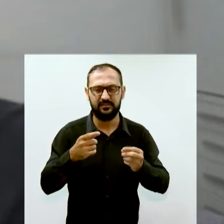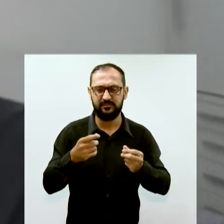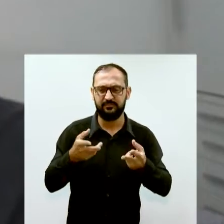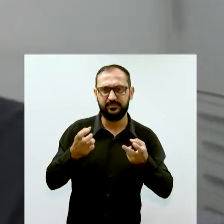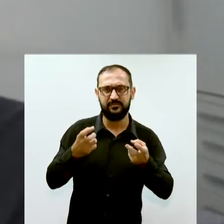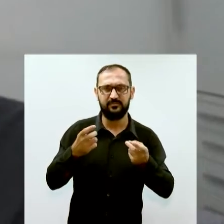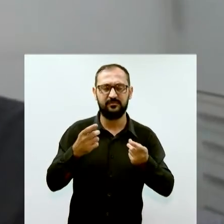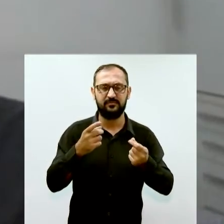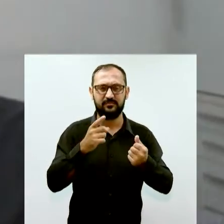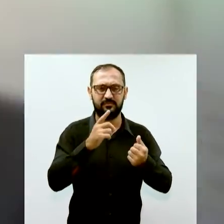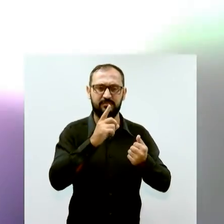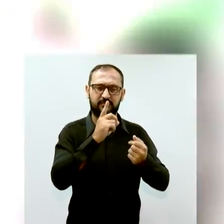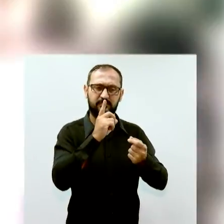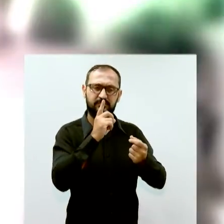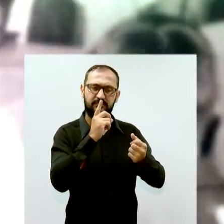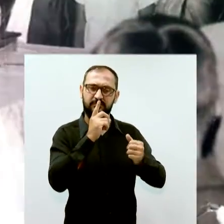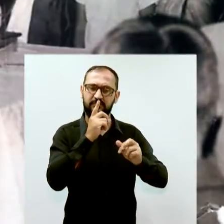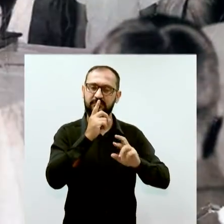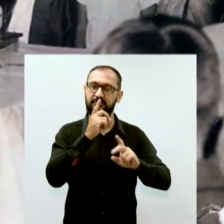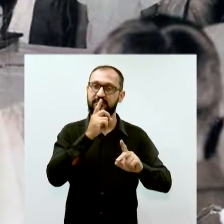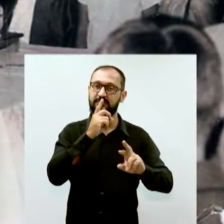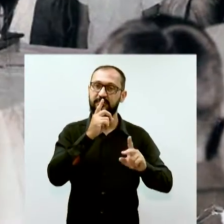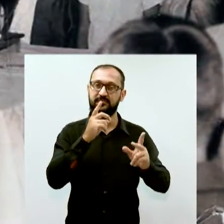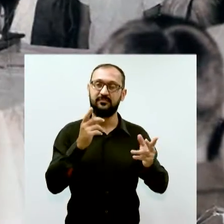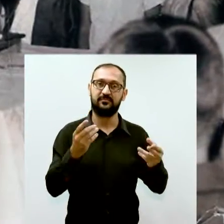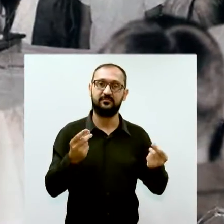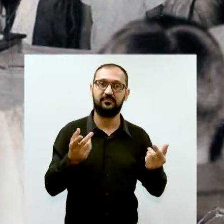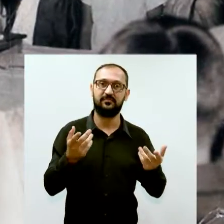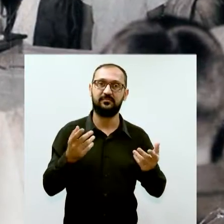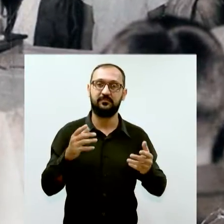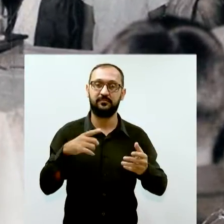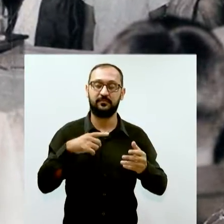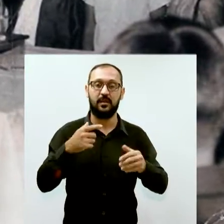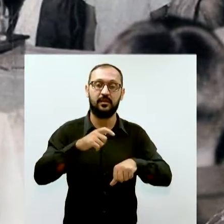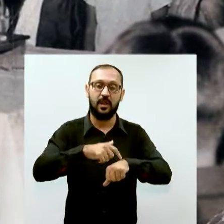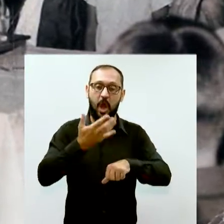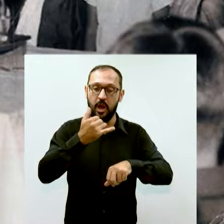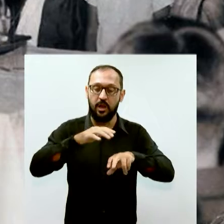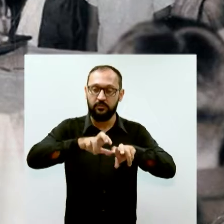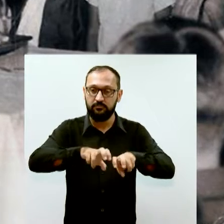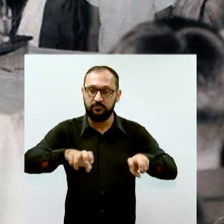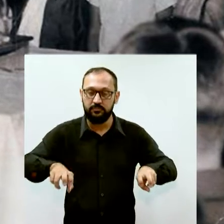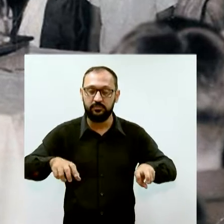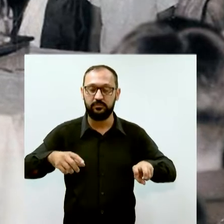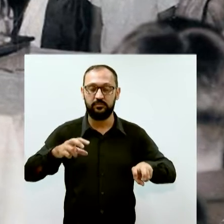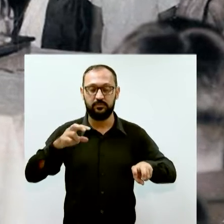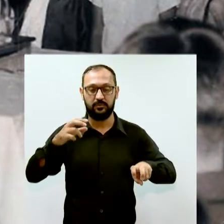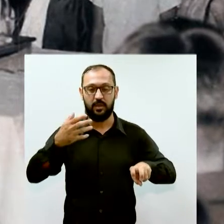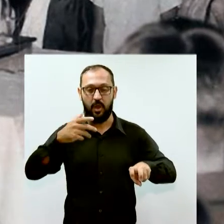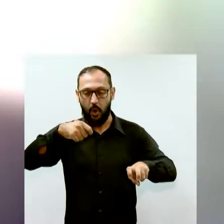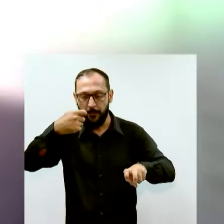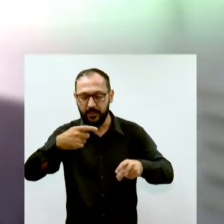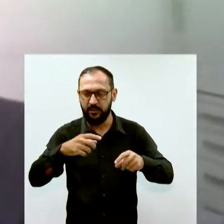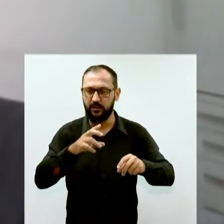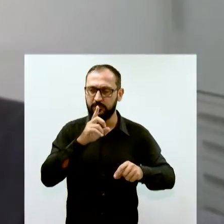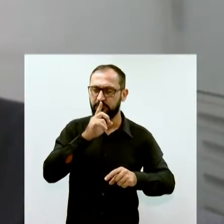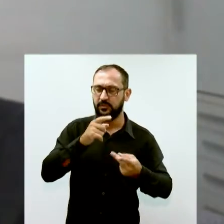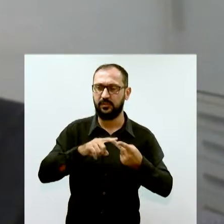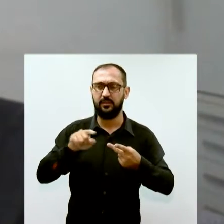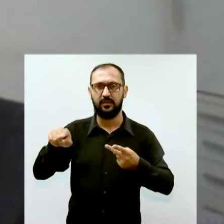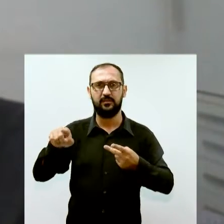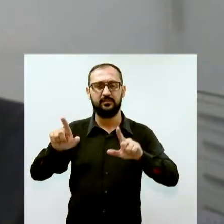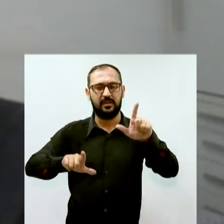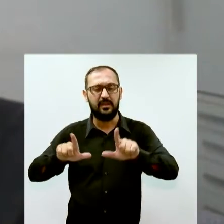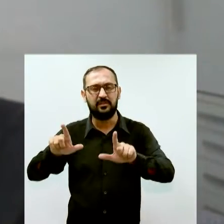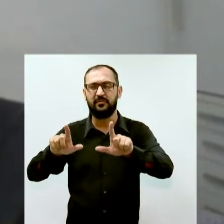silêncio diferente, assim, muito presente, seja ao redor da mesa de jantar, da televisão, fogão,